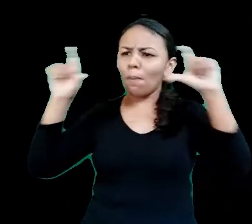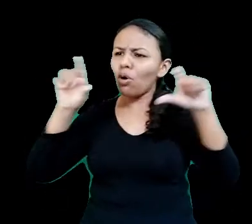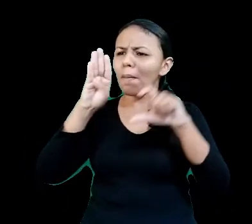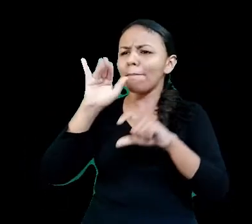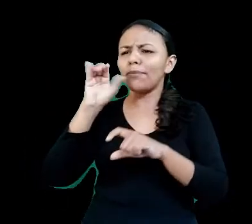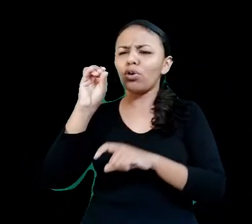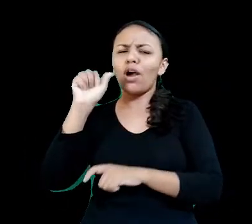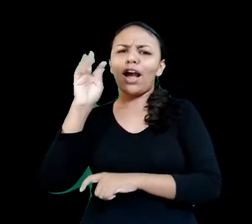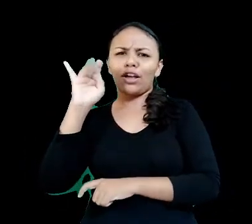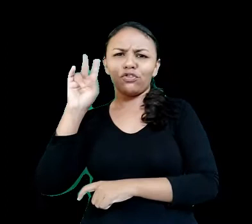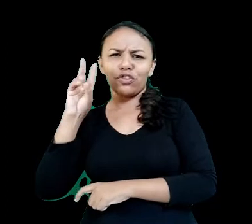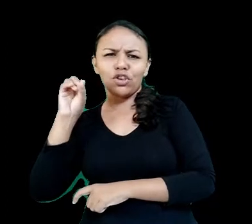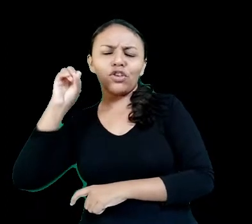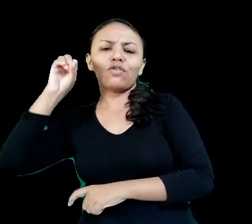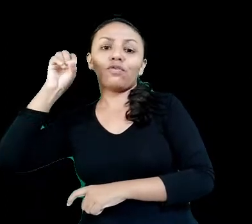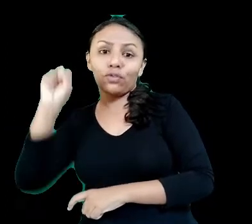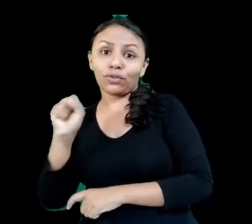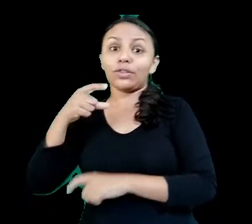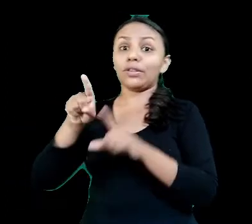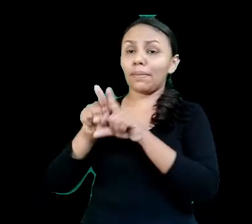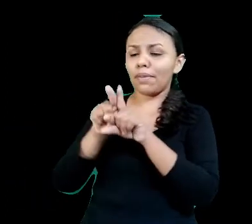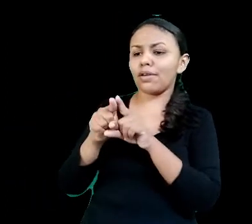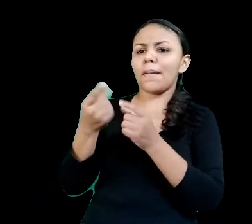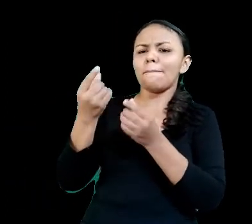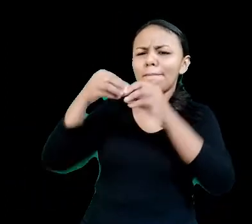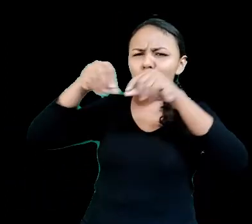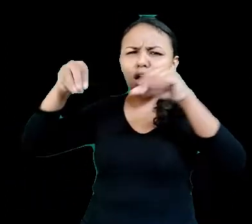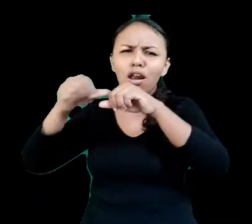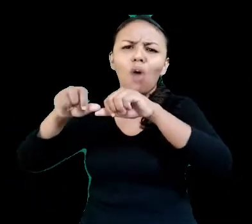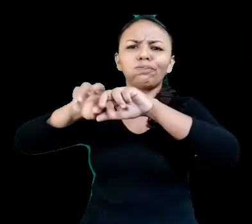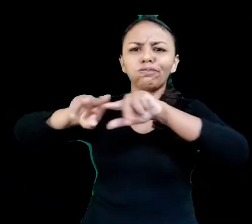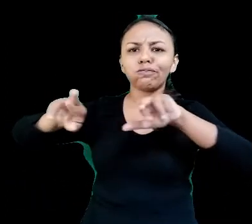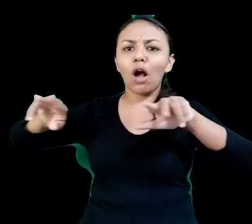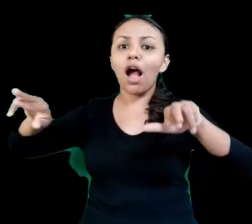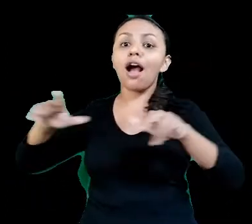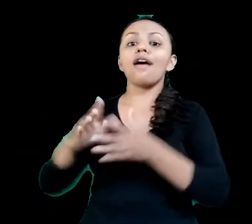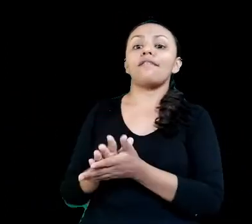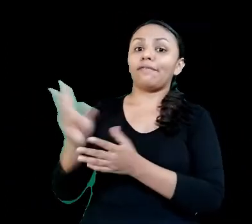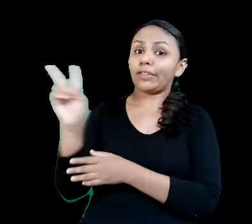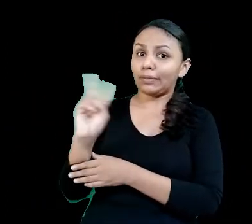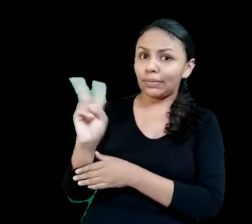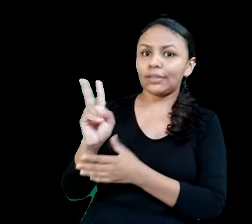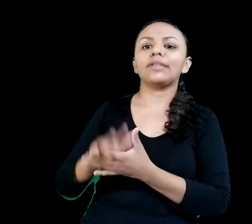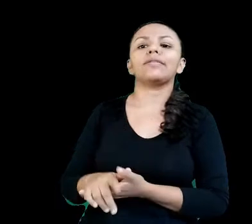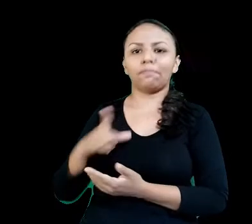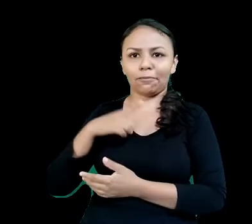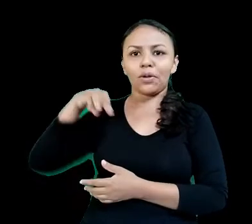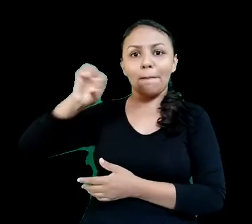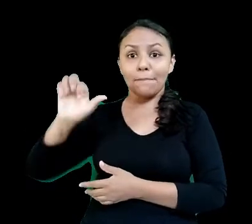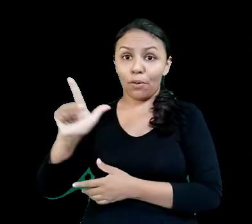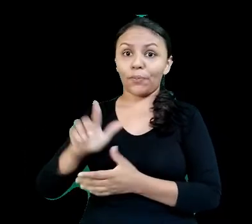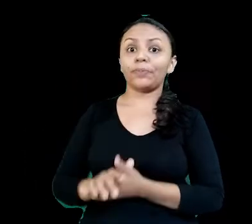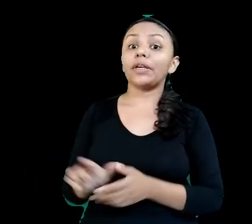minerais, vitaminas nessa produção do mel. Nós temos o melaço de cana, que também